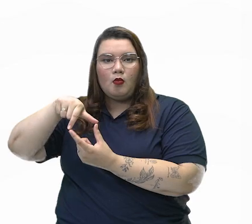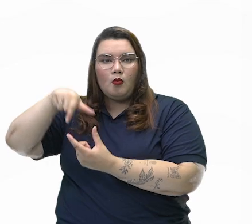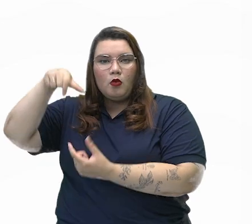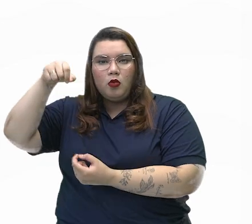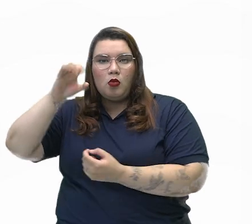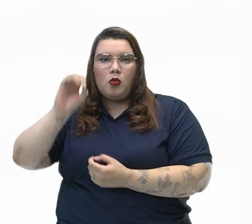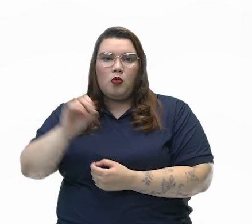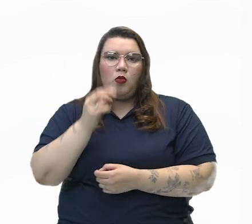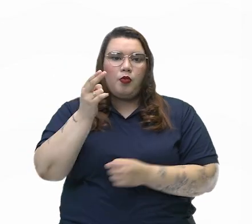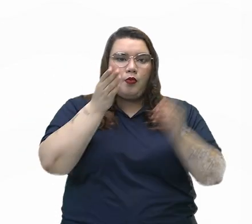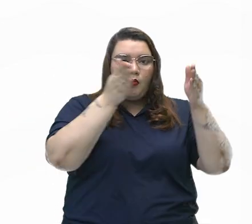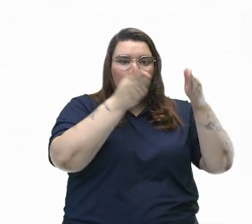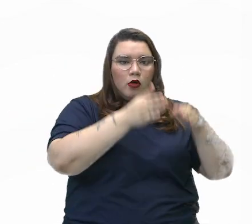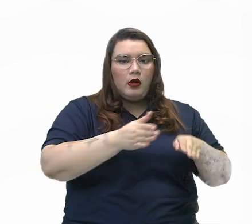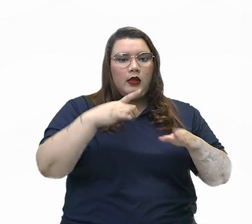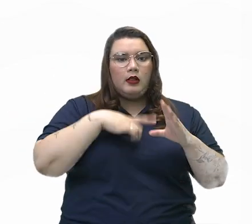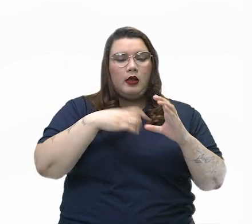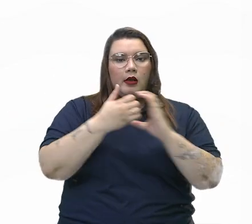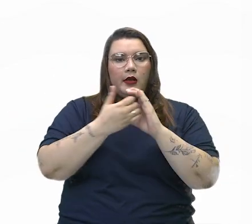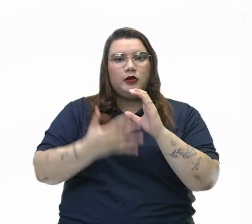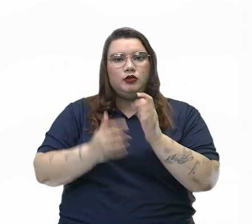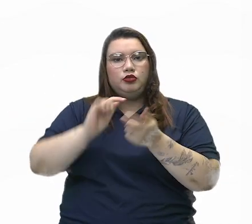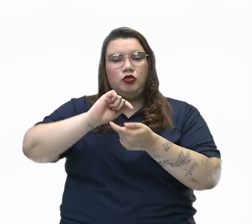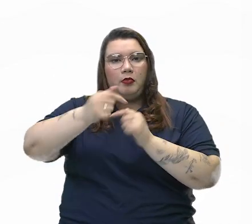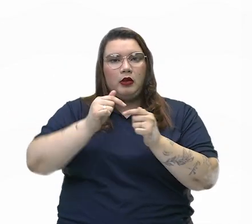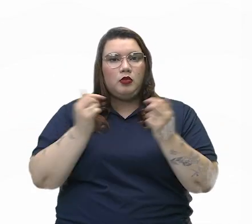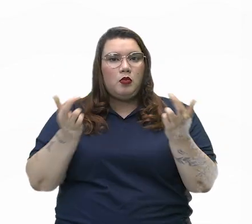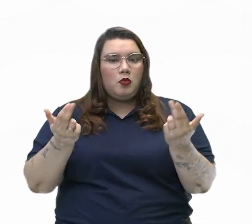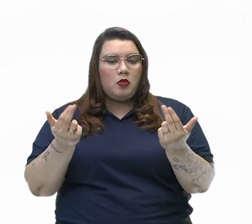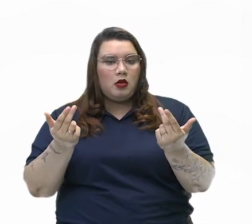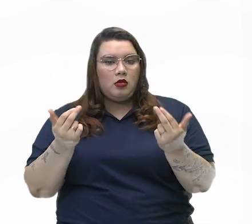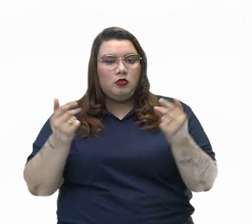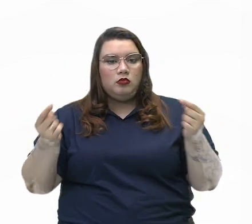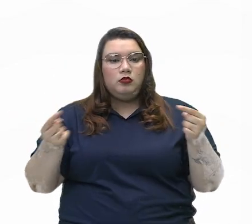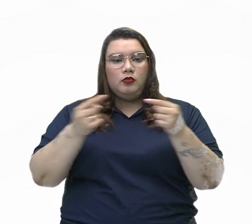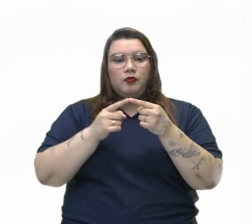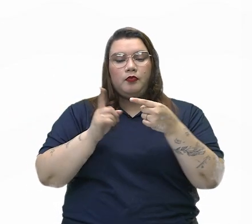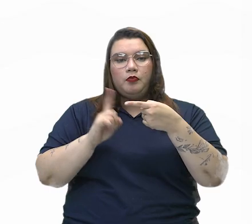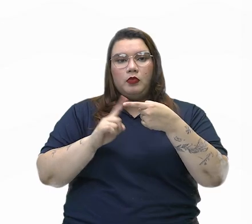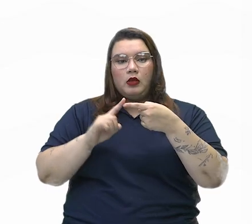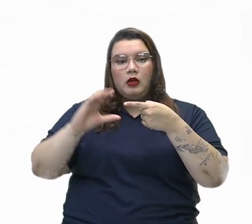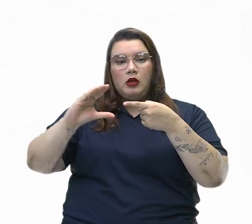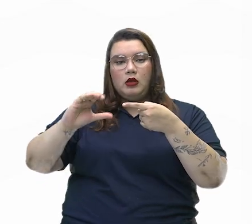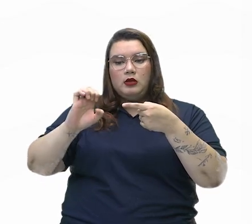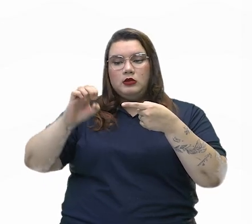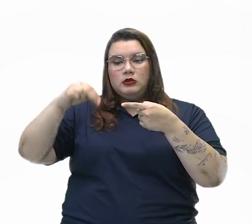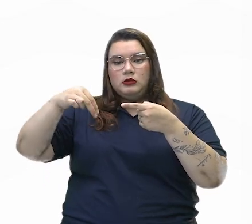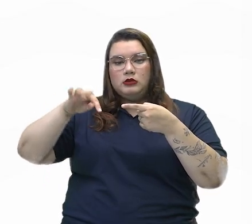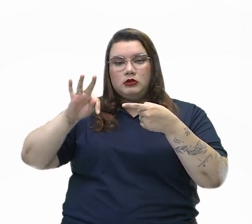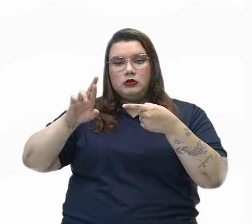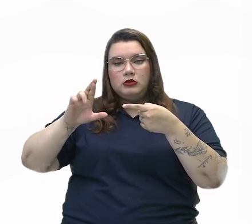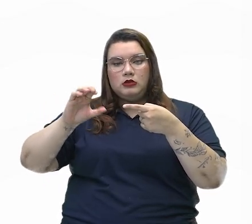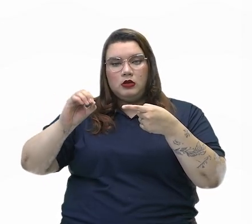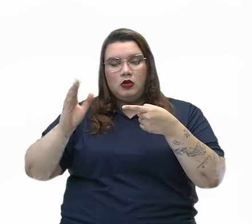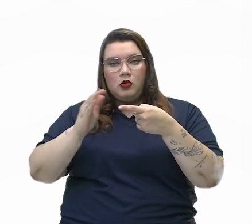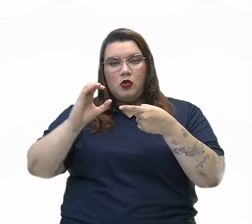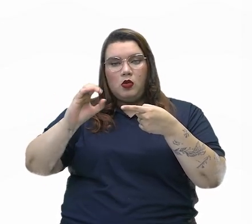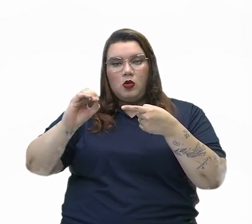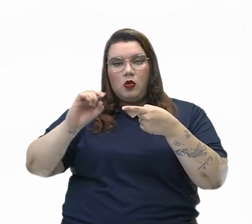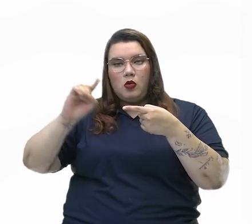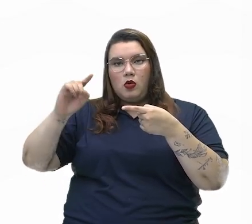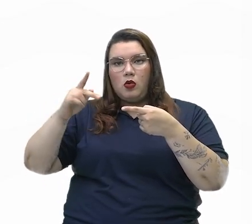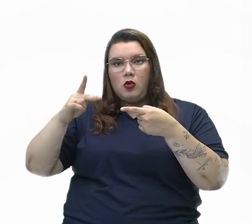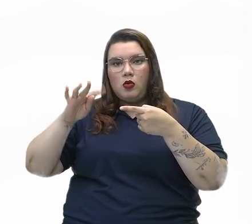aí não importa, apresenta elementos geométricos em comum, sendo eles, primeiro, centro óptico e depois